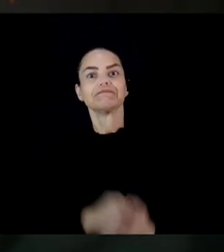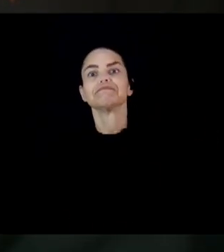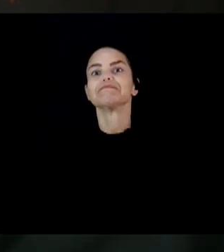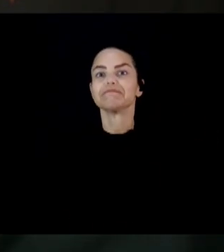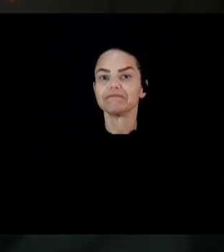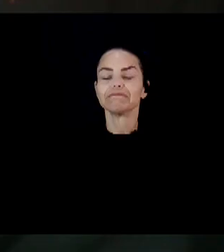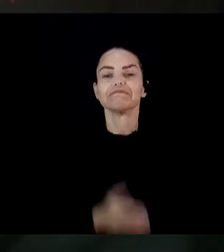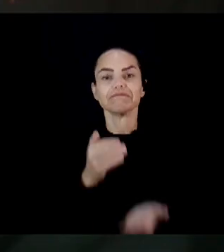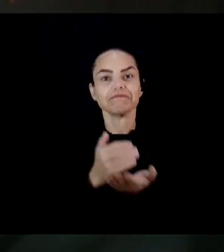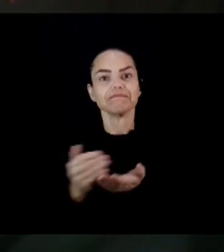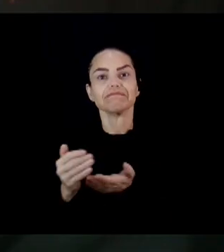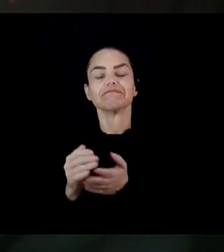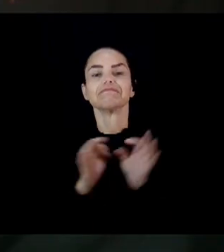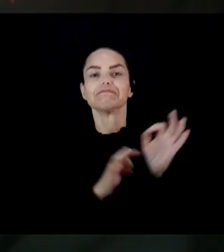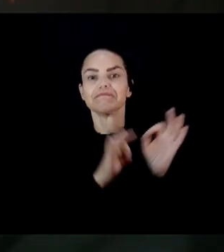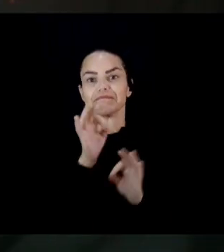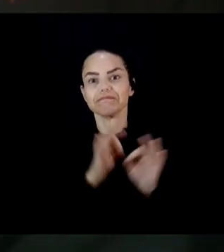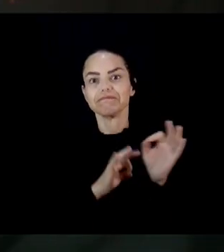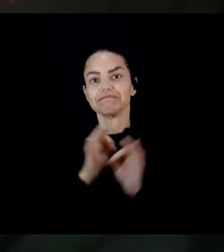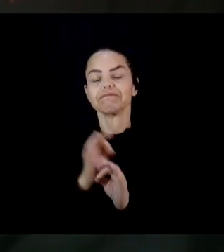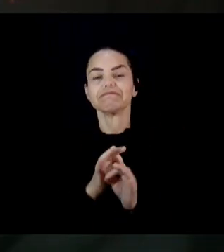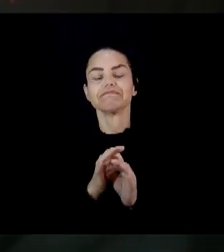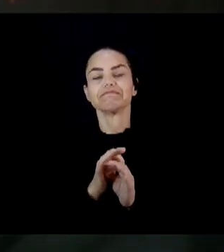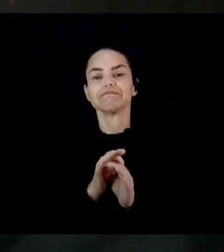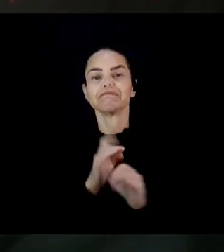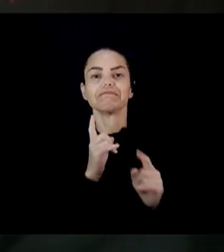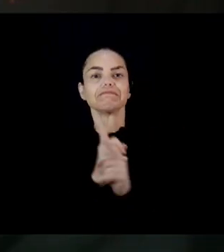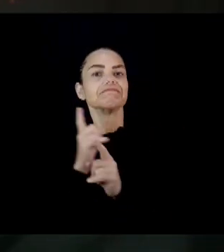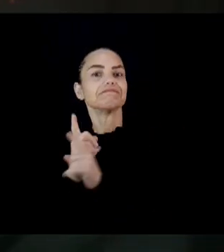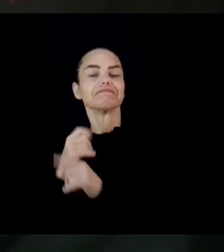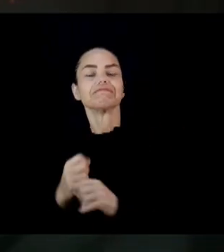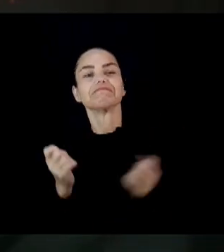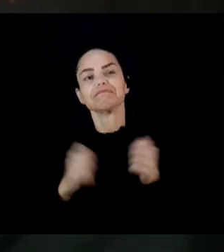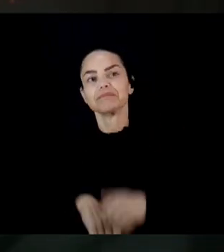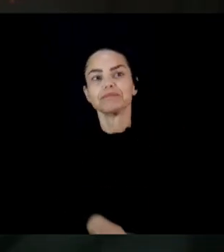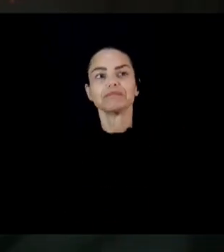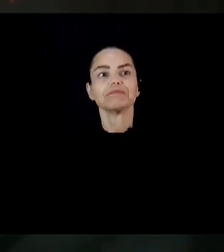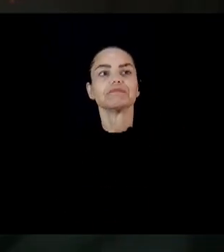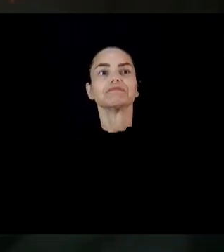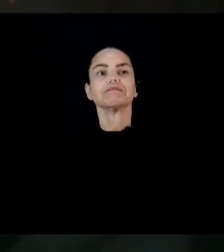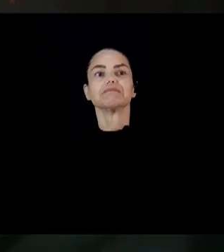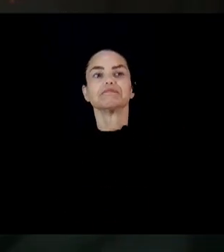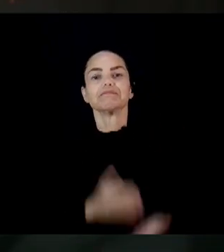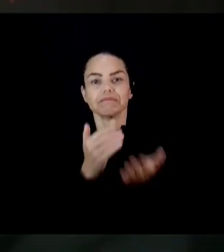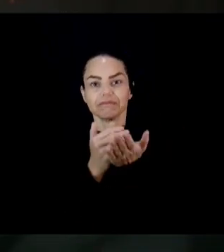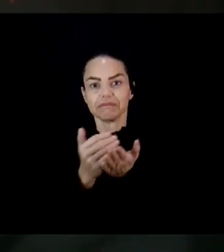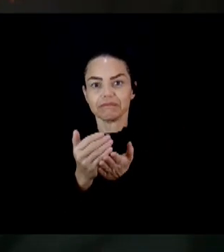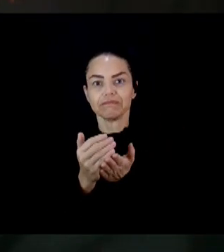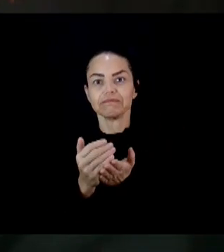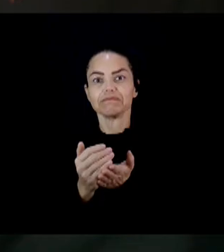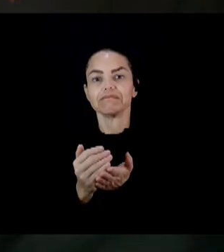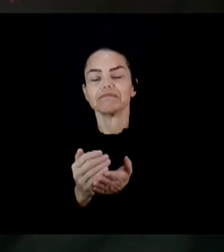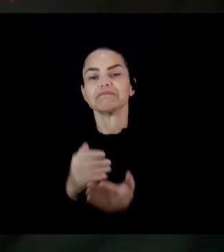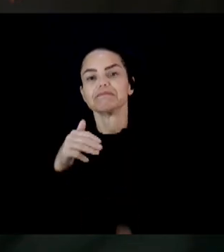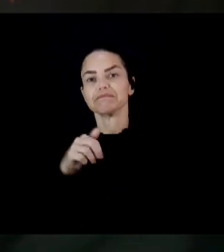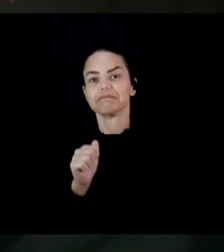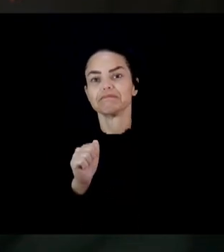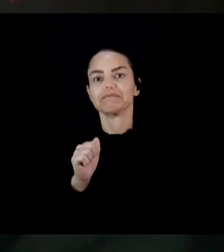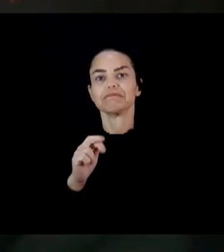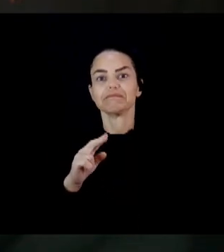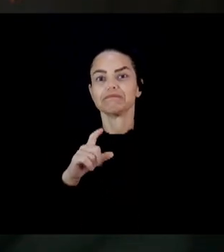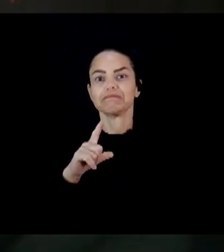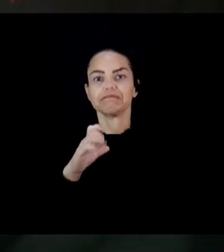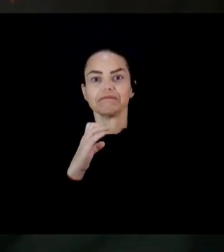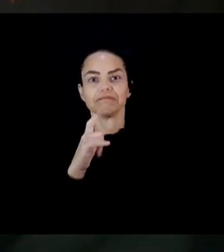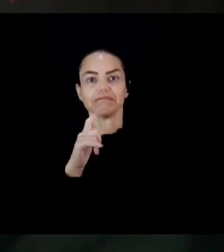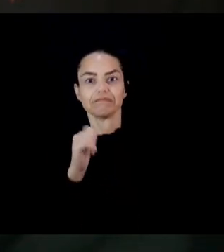iniciando novos projetos e redescobrindo possibilidades. Então a gente inicia com a Marcela, porque